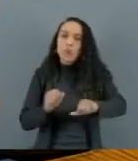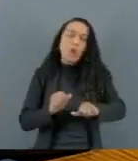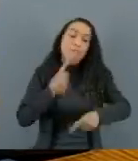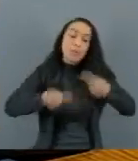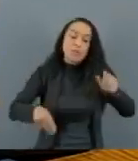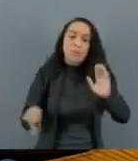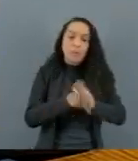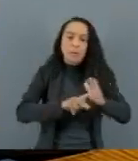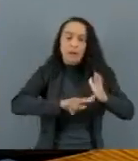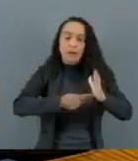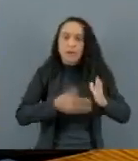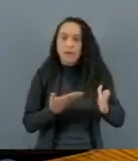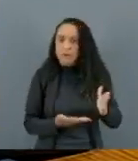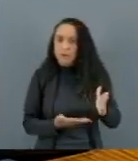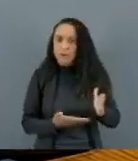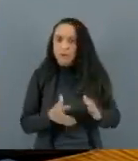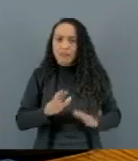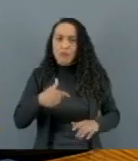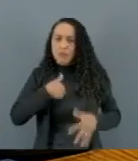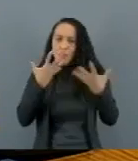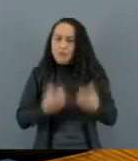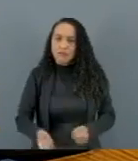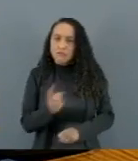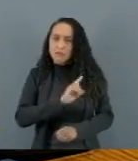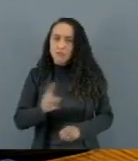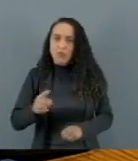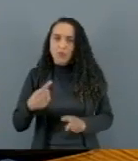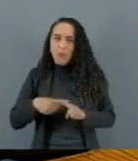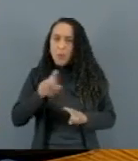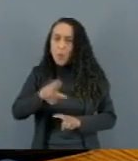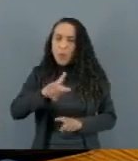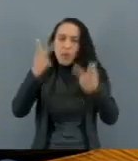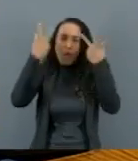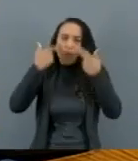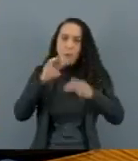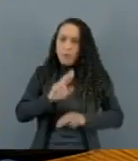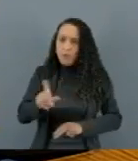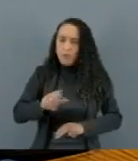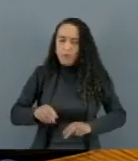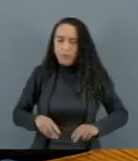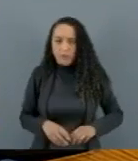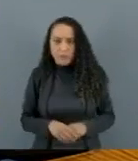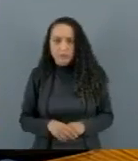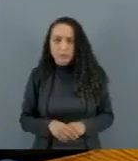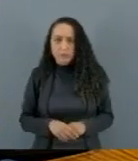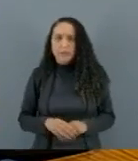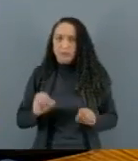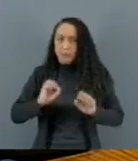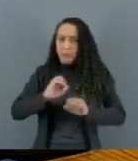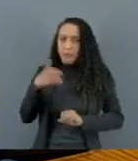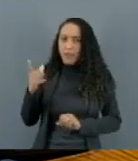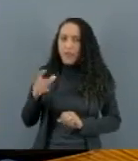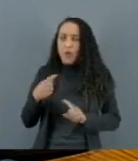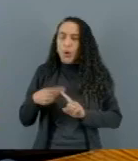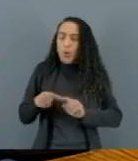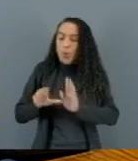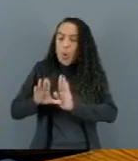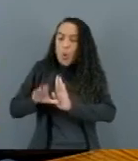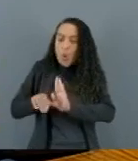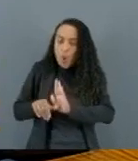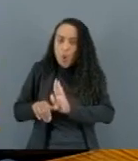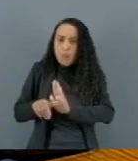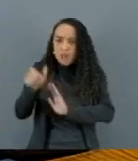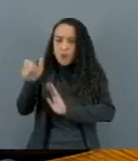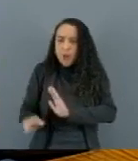Não, eu não aceito isso como normal. É evidente que o roubo de um